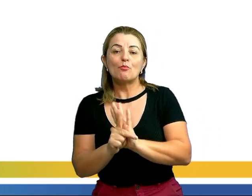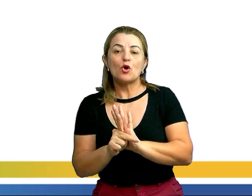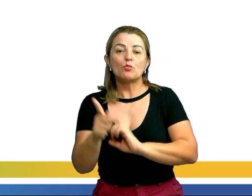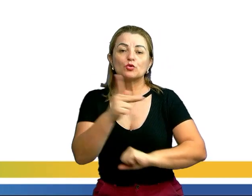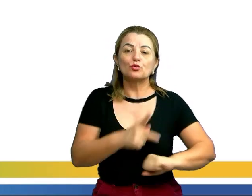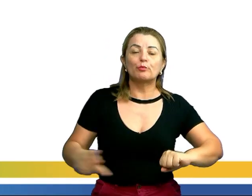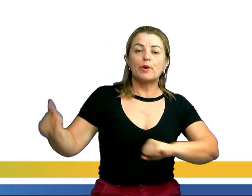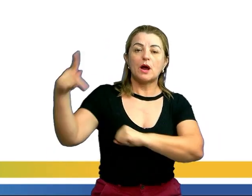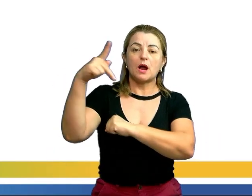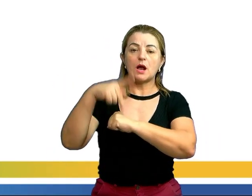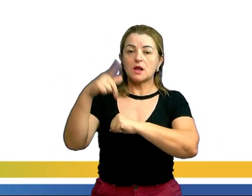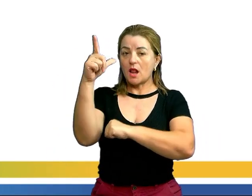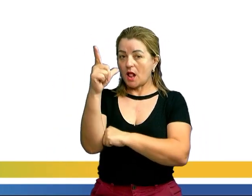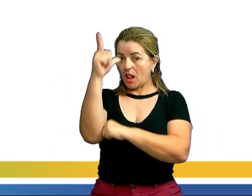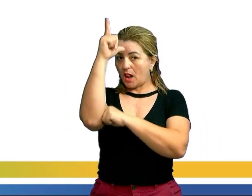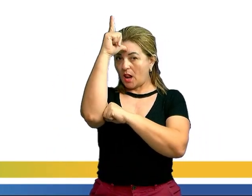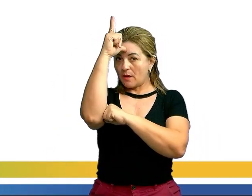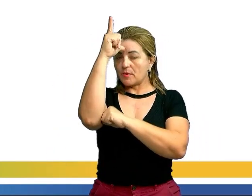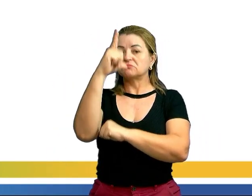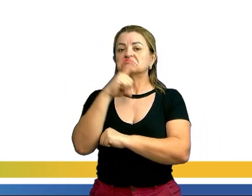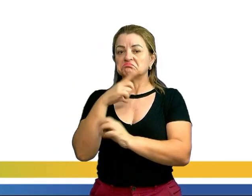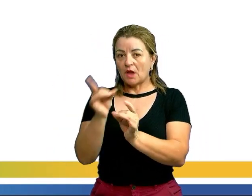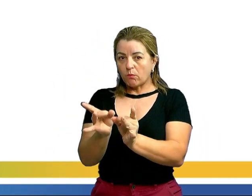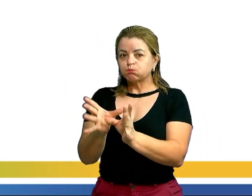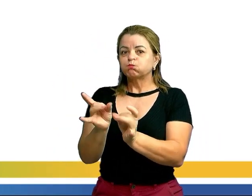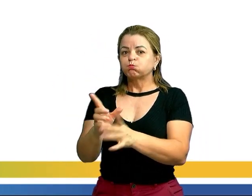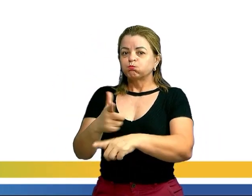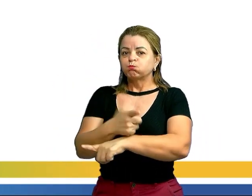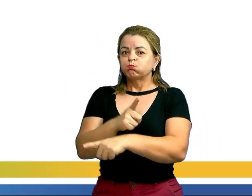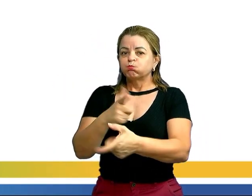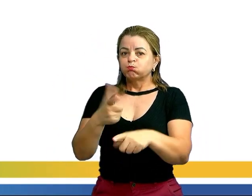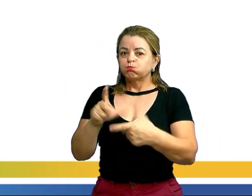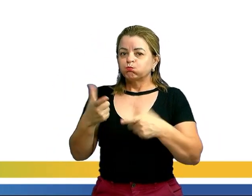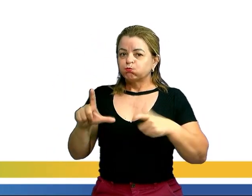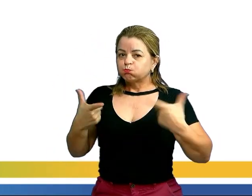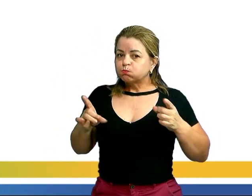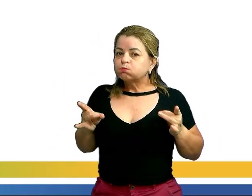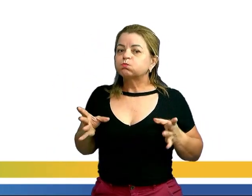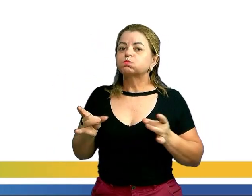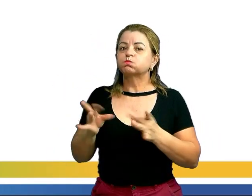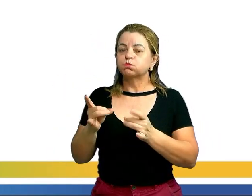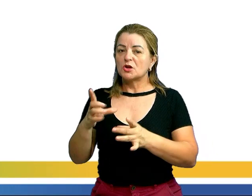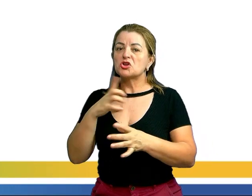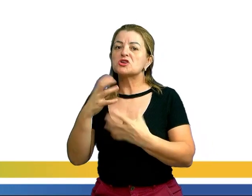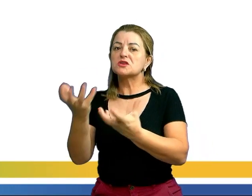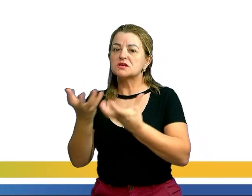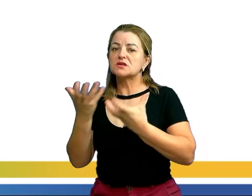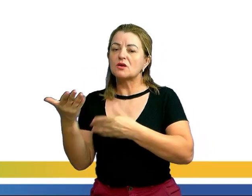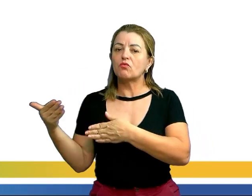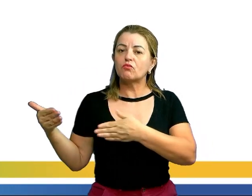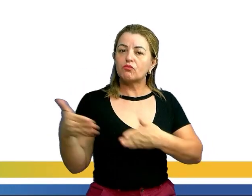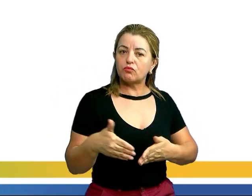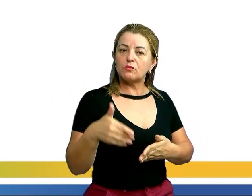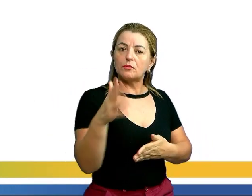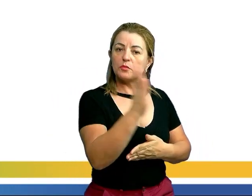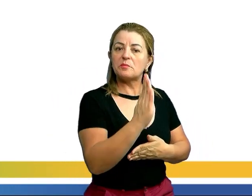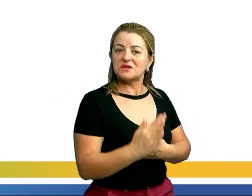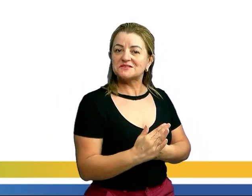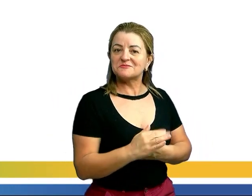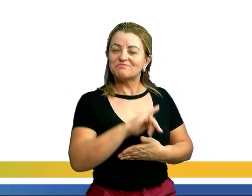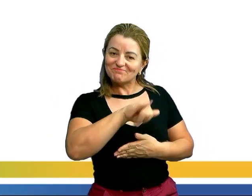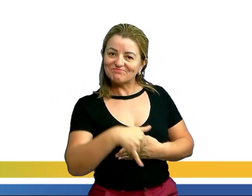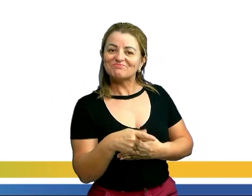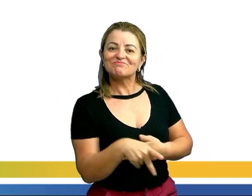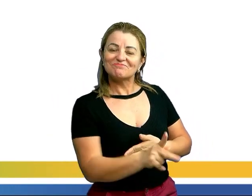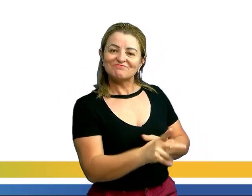tinha já o seu mercado grande no exterior e queria entrar no Brasil e teve essa oportunidade com o JK. E